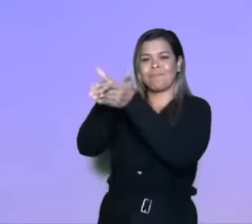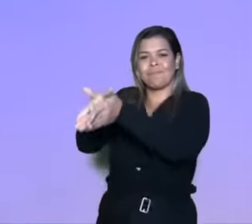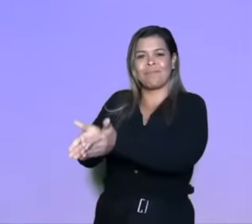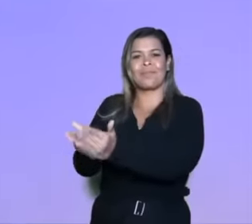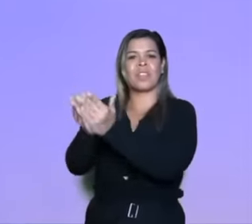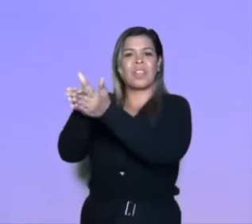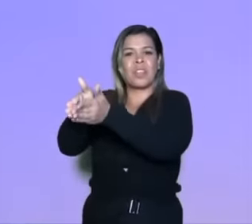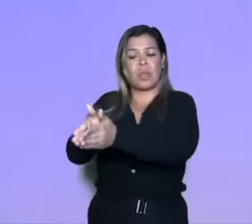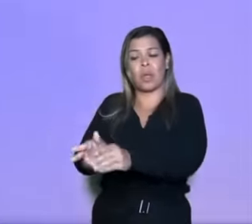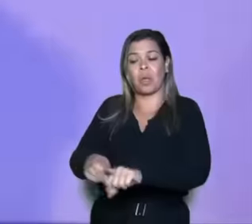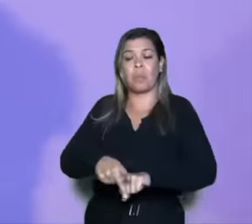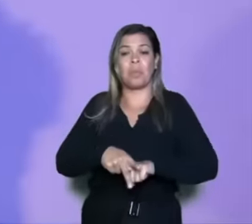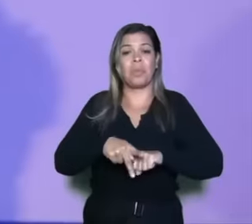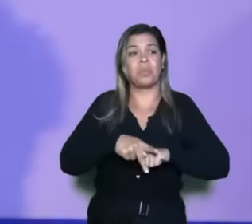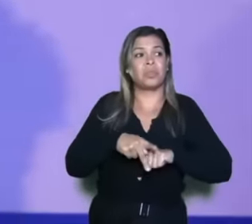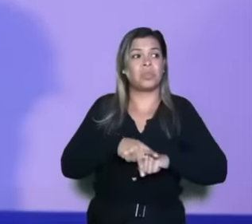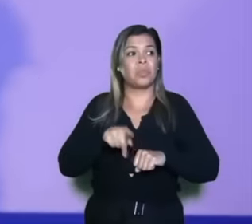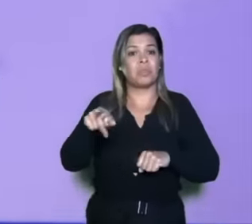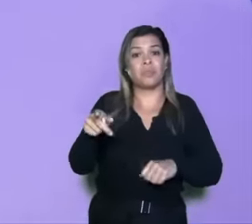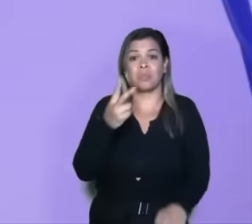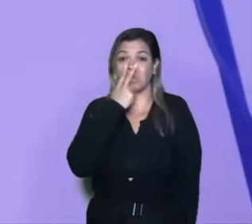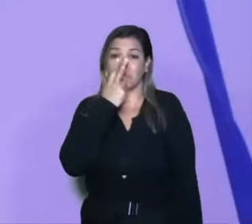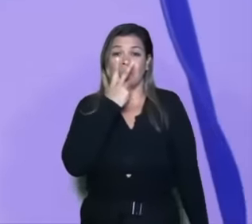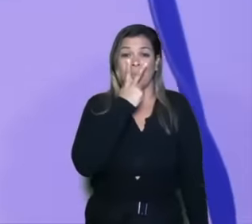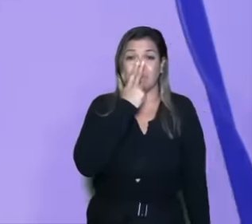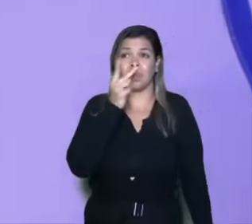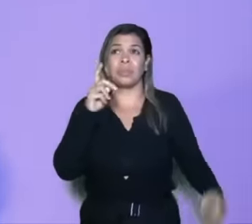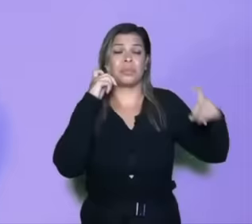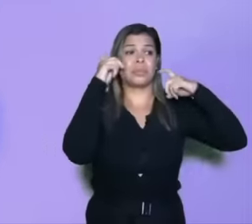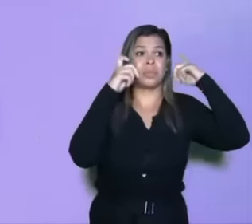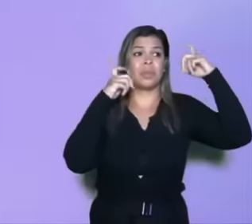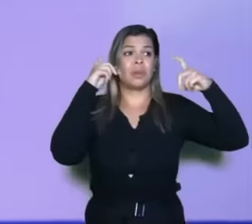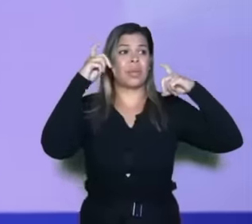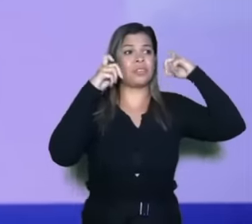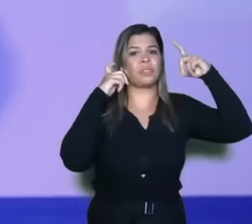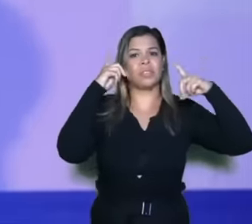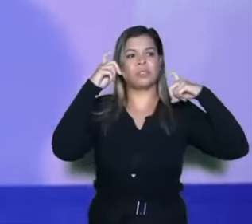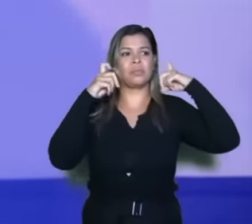Ô Pedro, você parece que está preocupado.